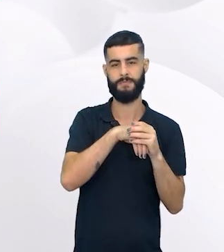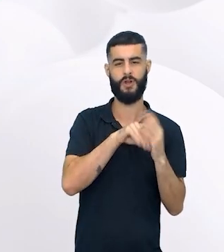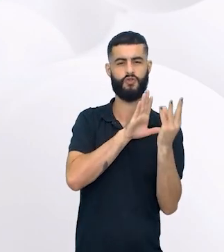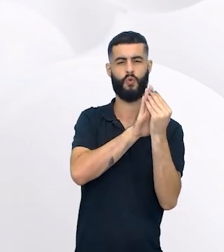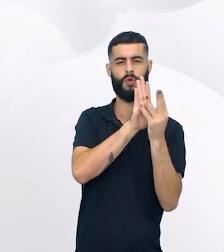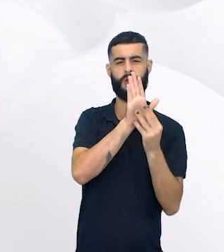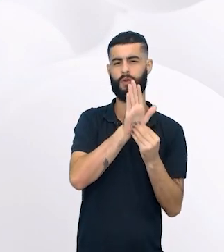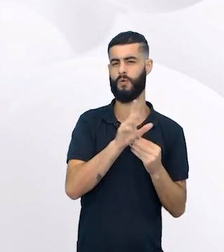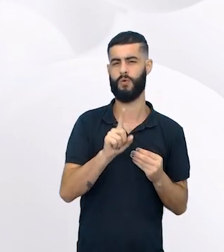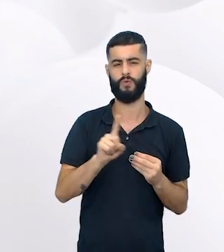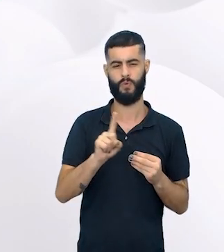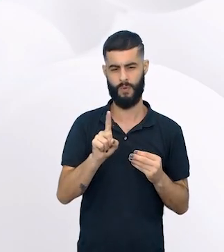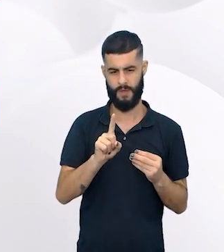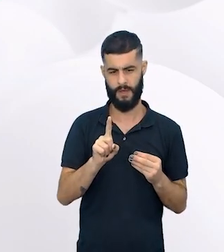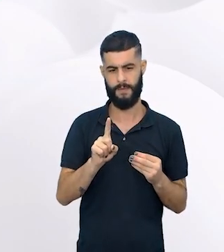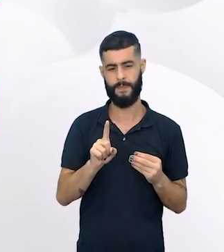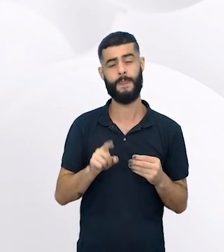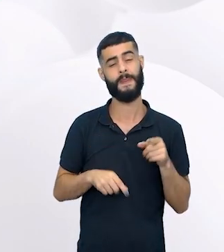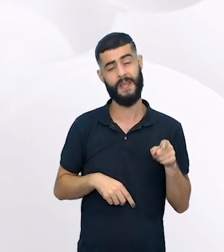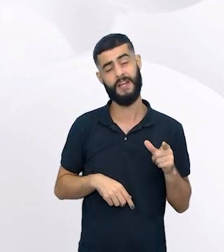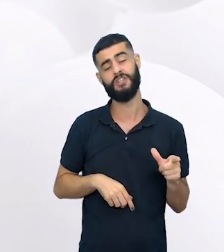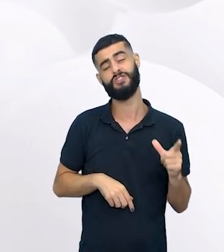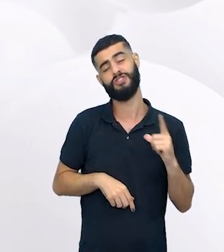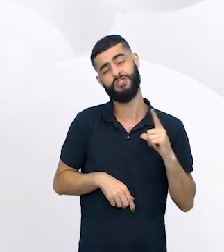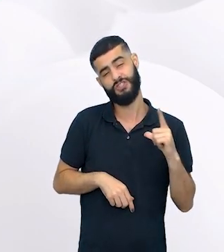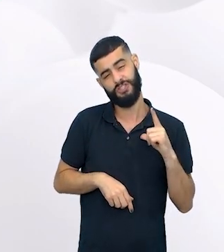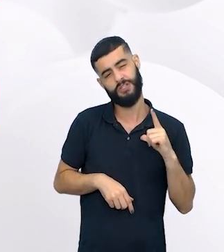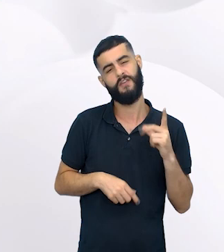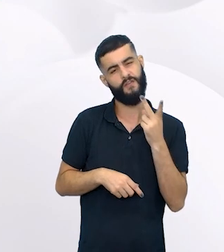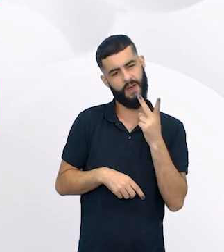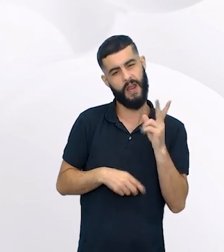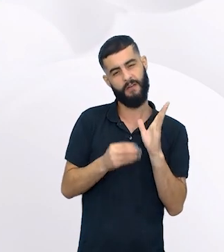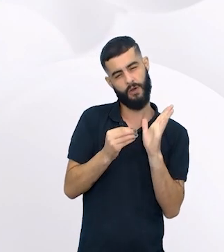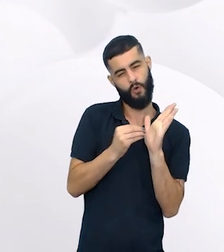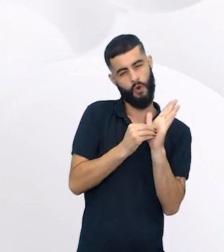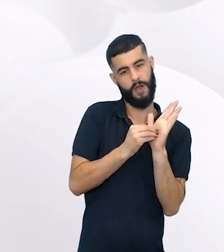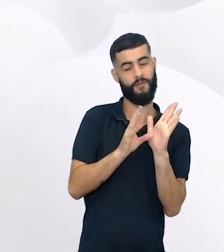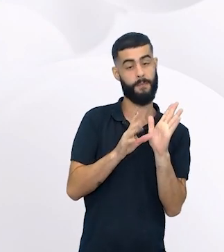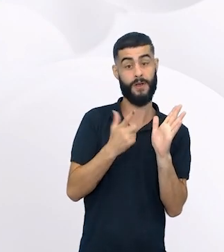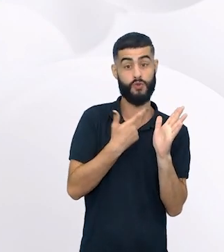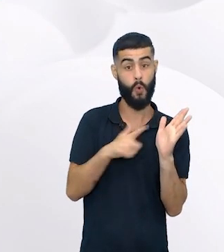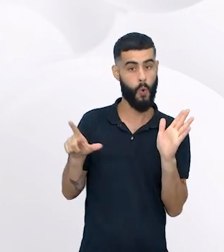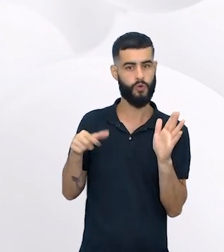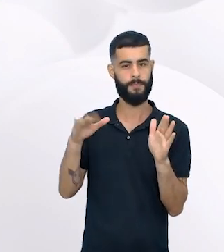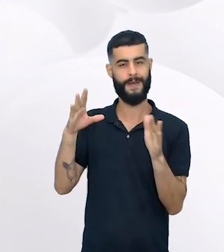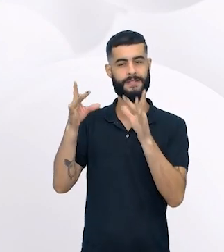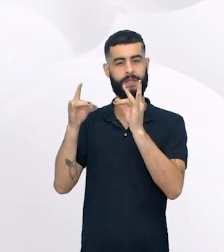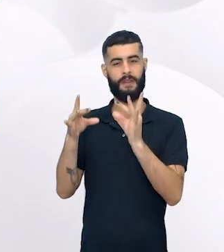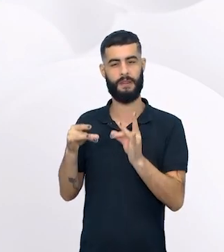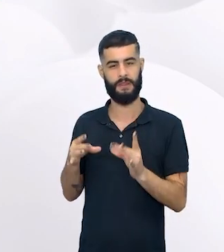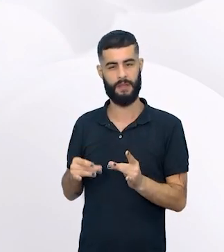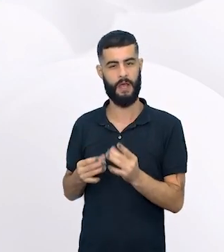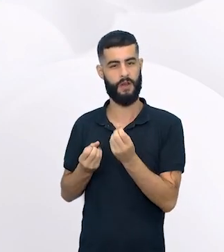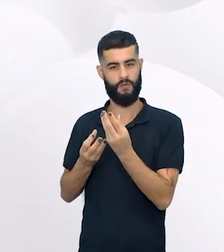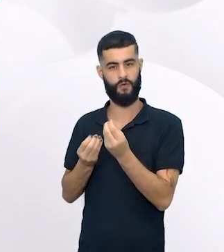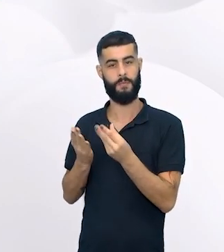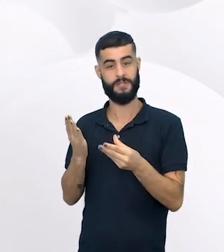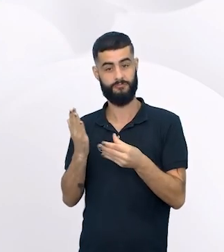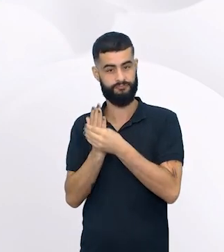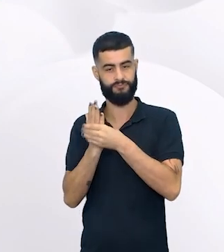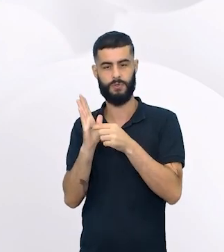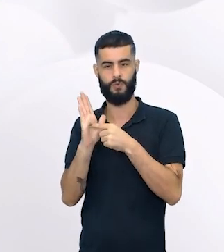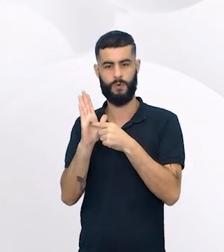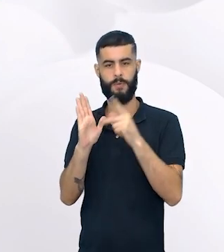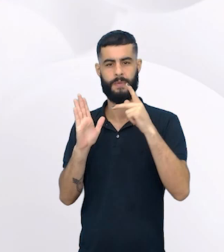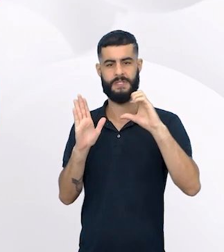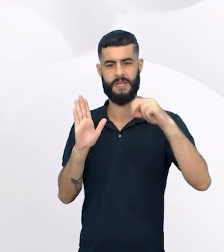até tratava, né, mencionava, mas a gente ia buscar mais informações nos PCNs da década